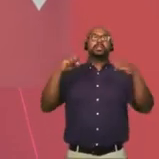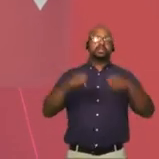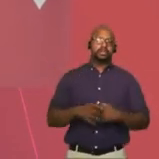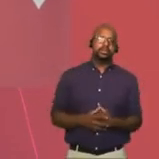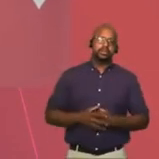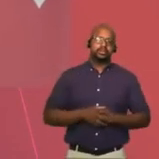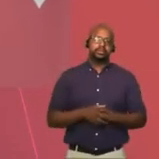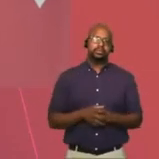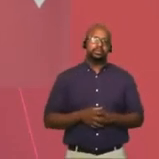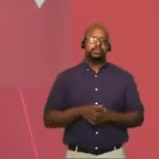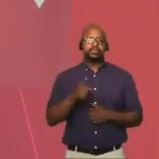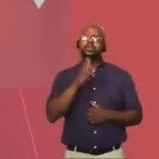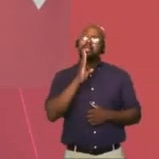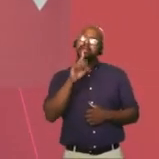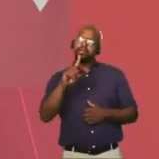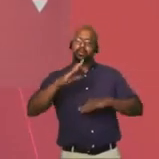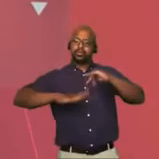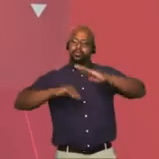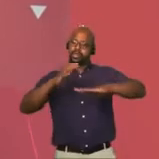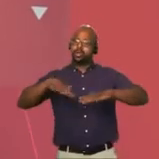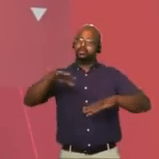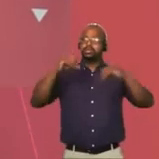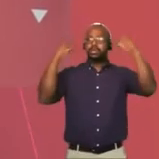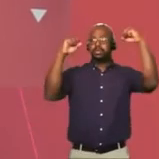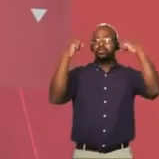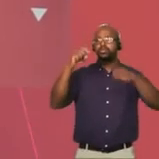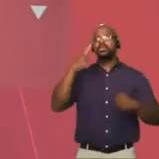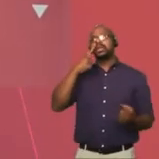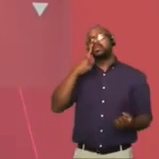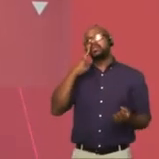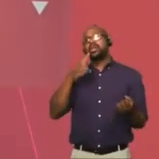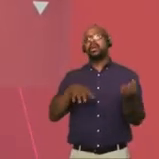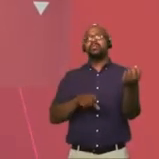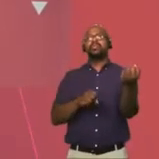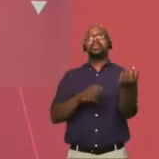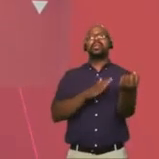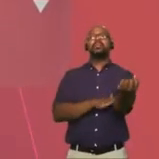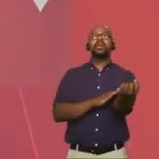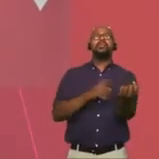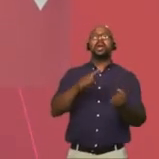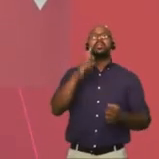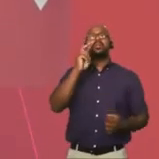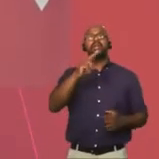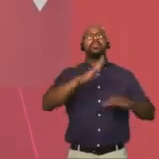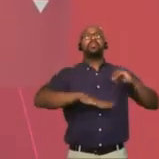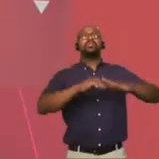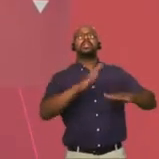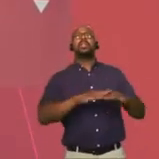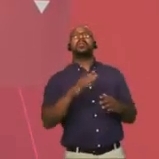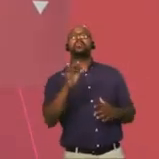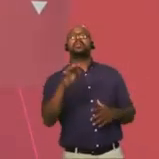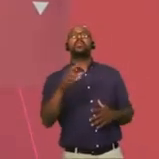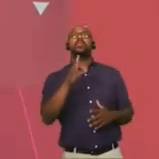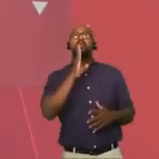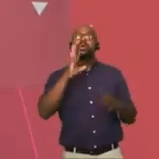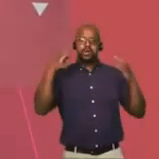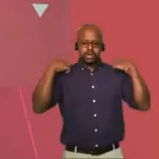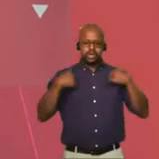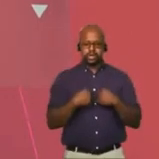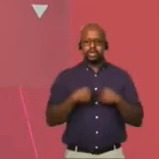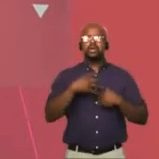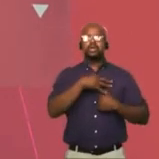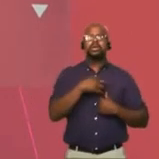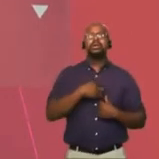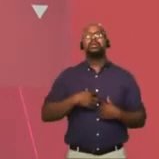físico você vê profissional de educação física aferindo a frequência cardíaca você não vem nenhum professor de Educação Física com estetoscópio e